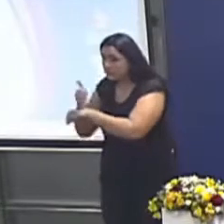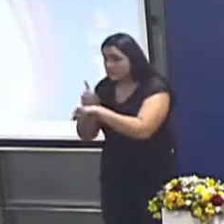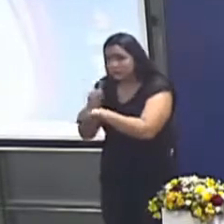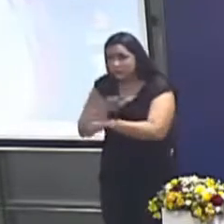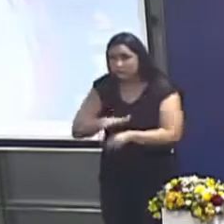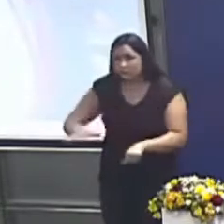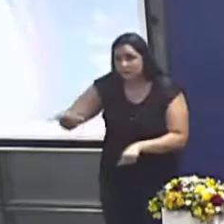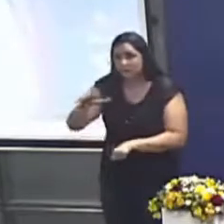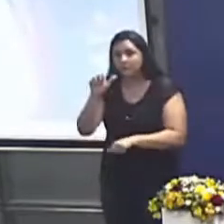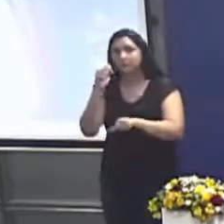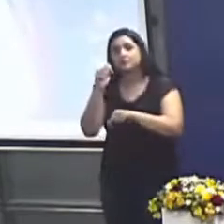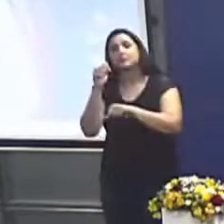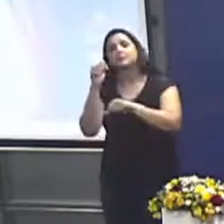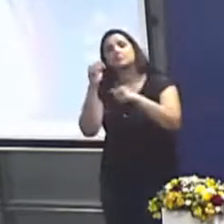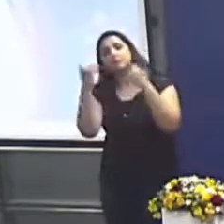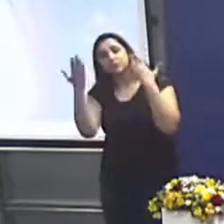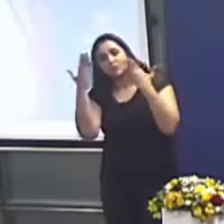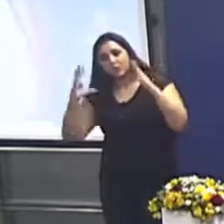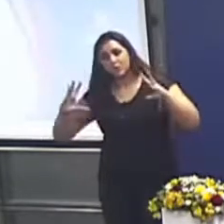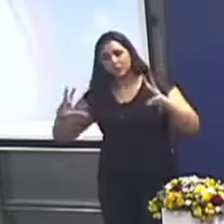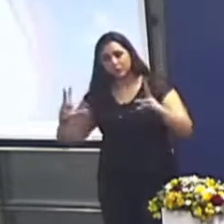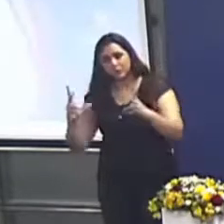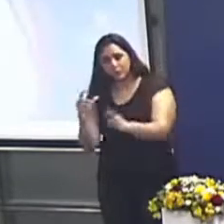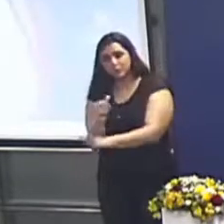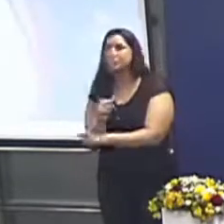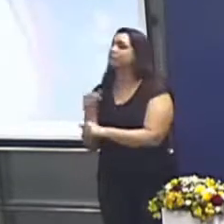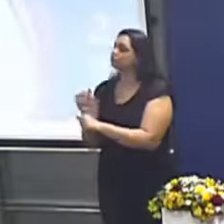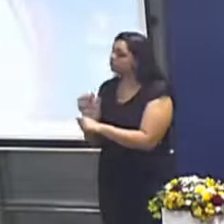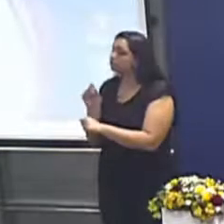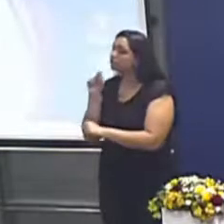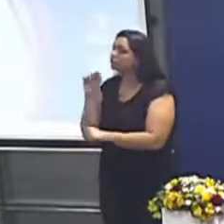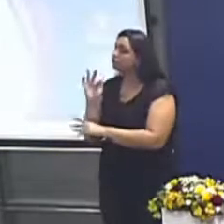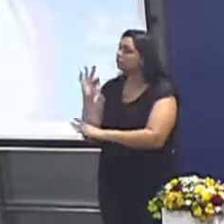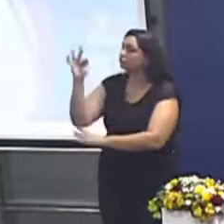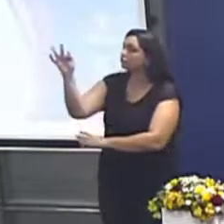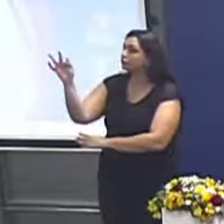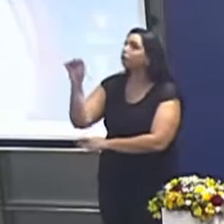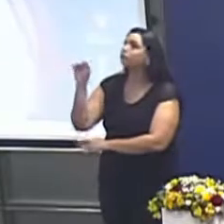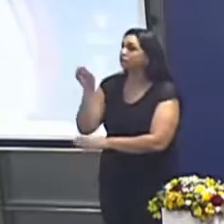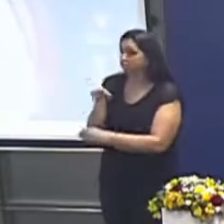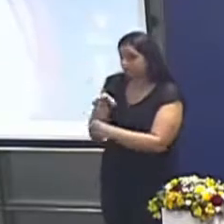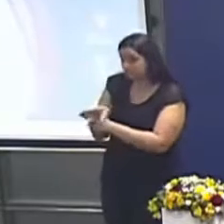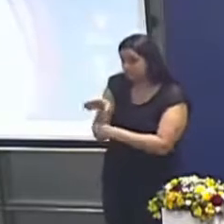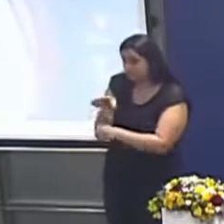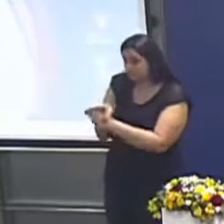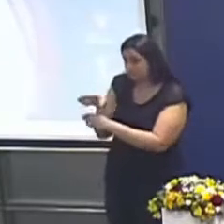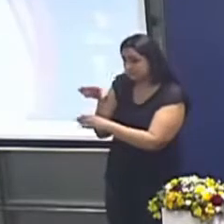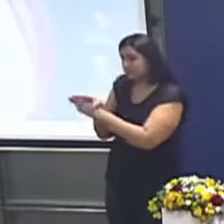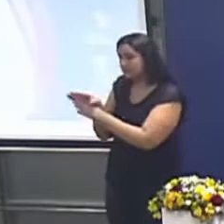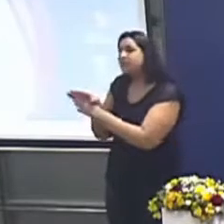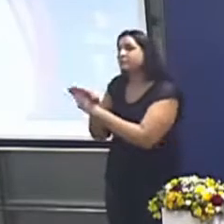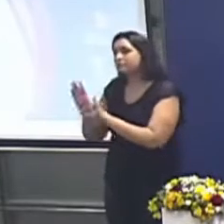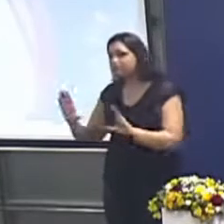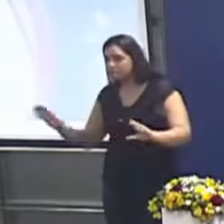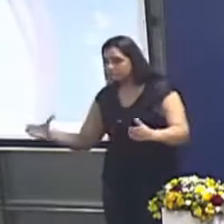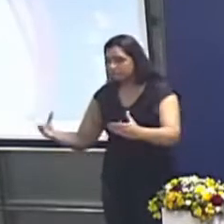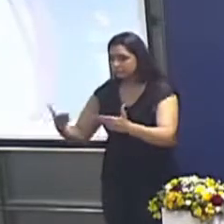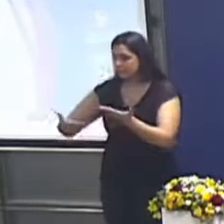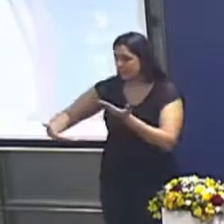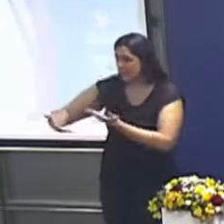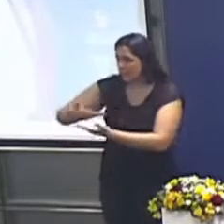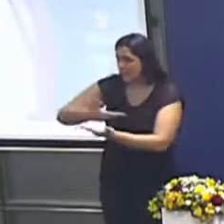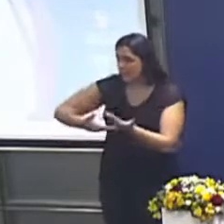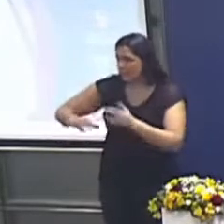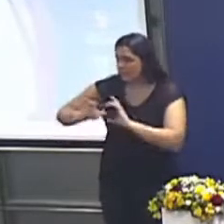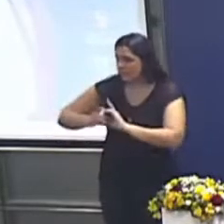psicólogas, psicólogos e psicólogas nessa perspectiva de que esta orientação constrói uma relação que é